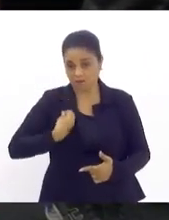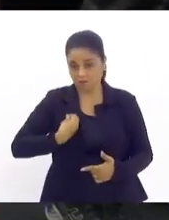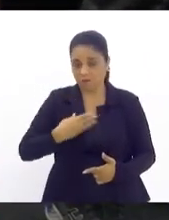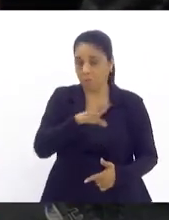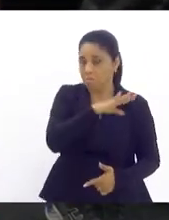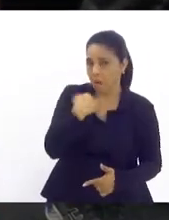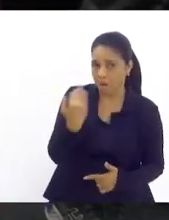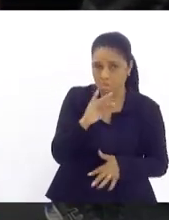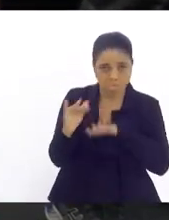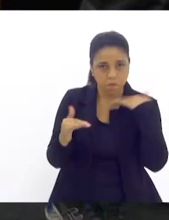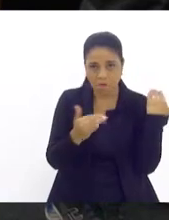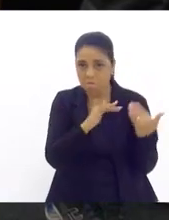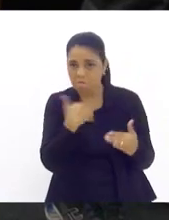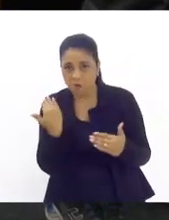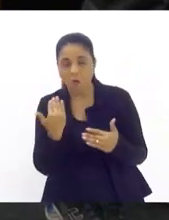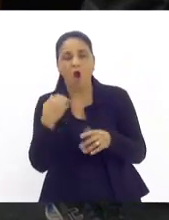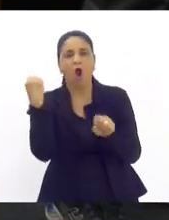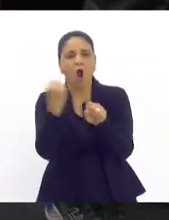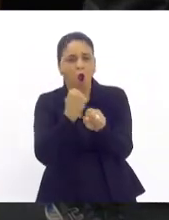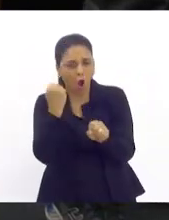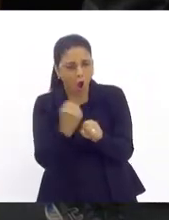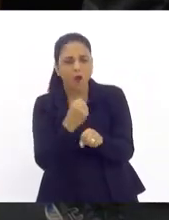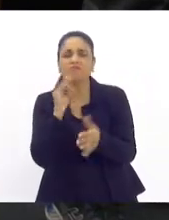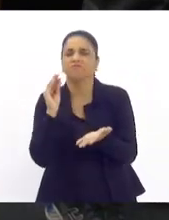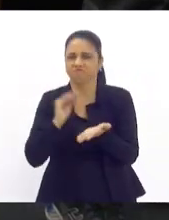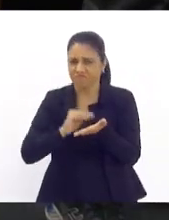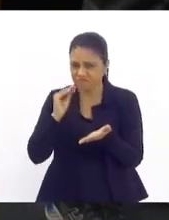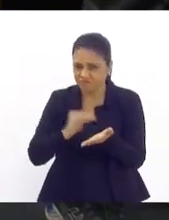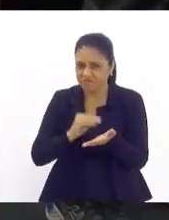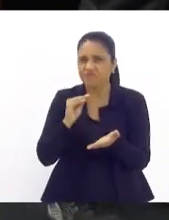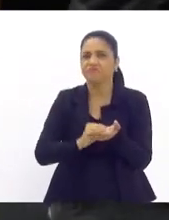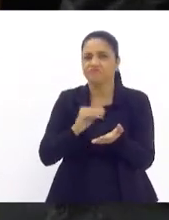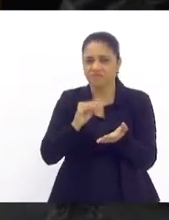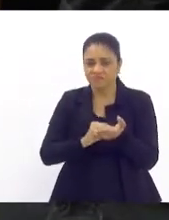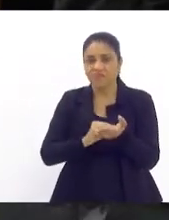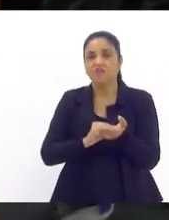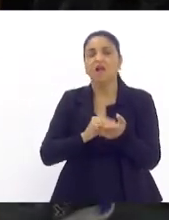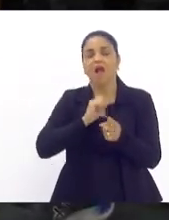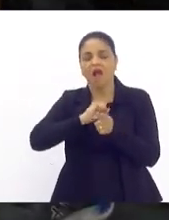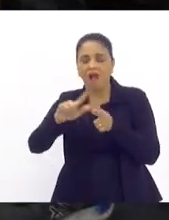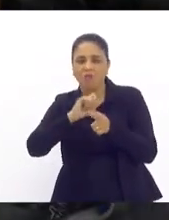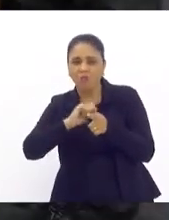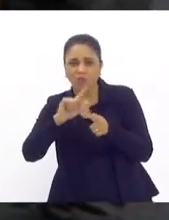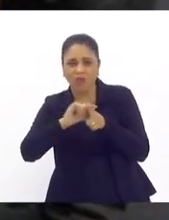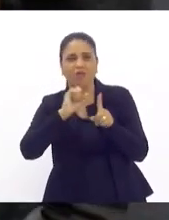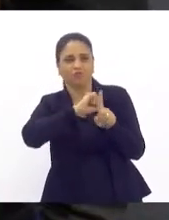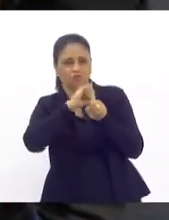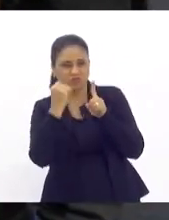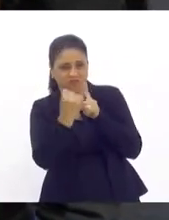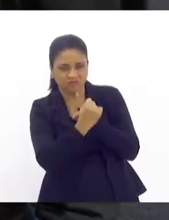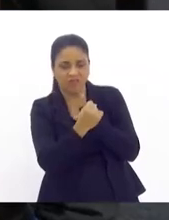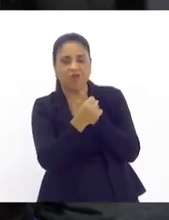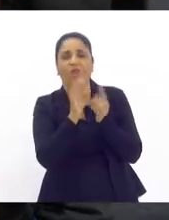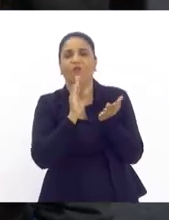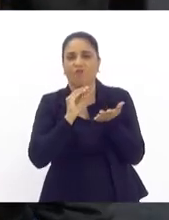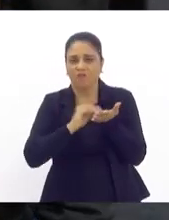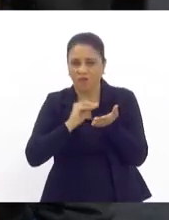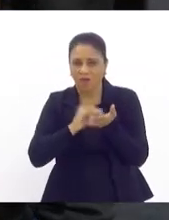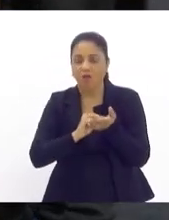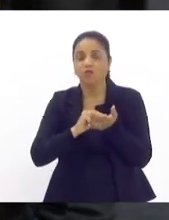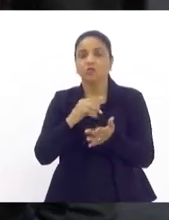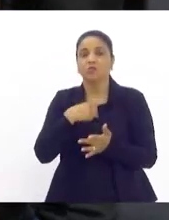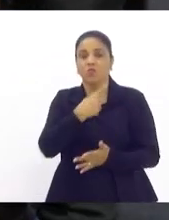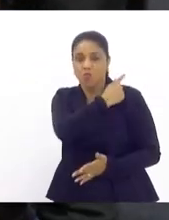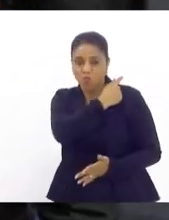muito inexistente, uma luta constante pela garantia do aluguel social. Quero reforçar aqui que o governador do estado